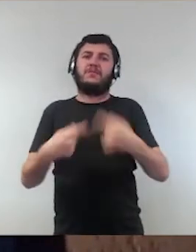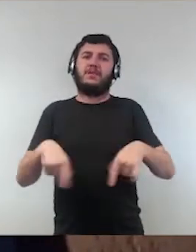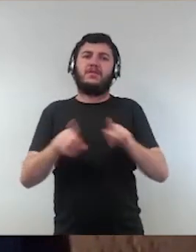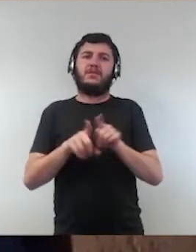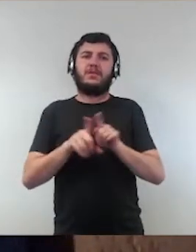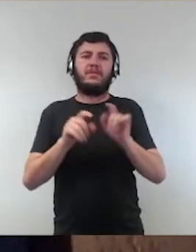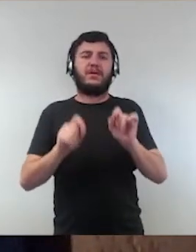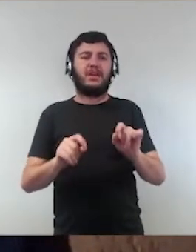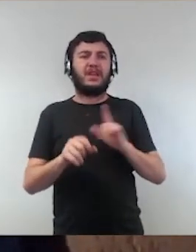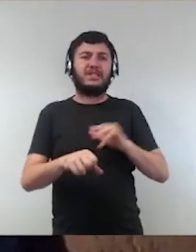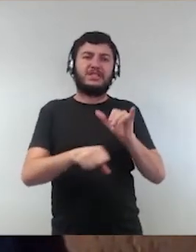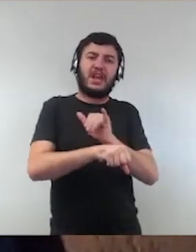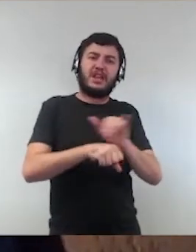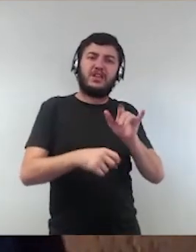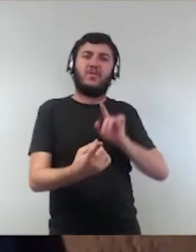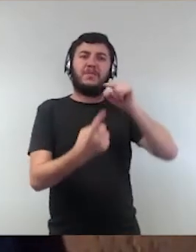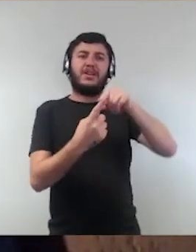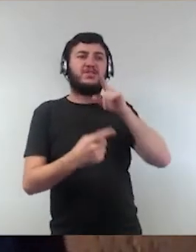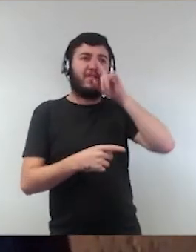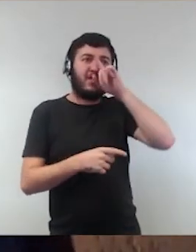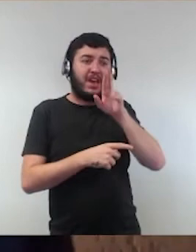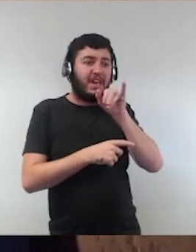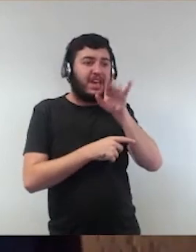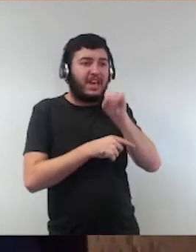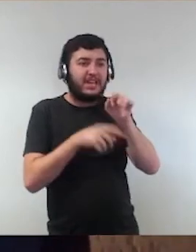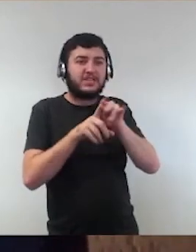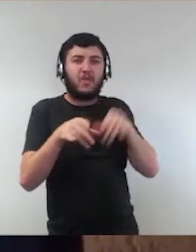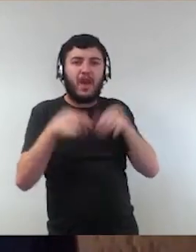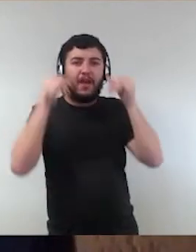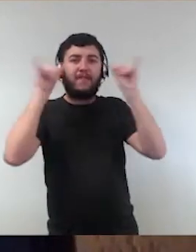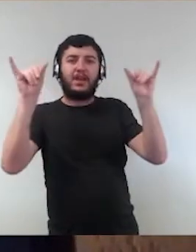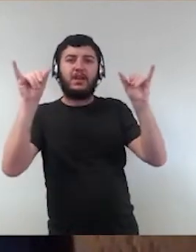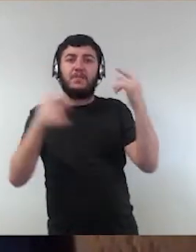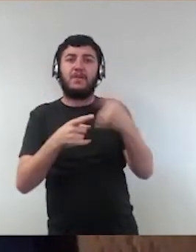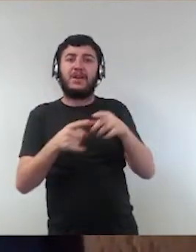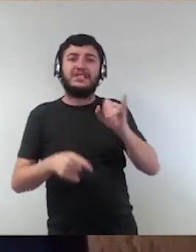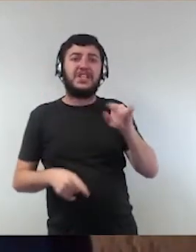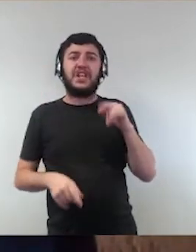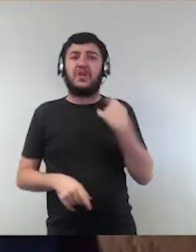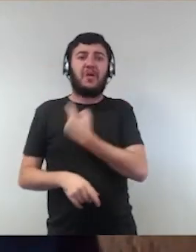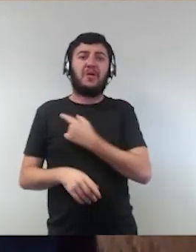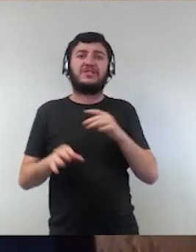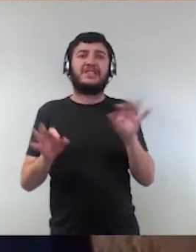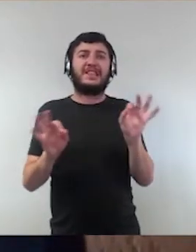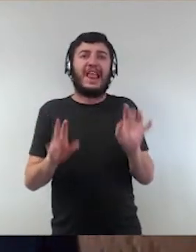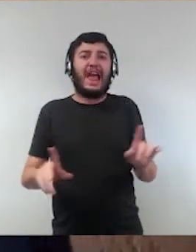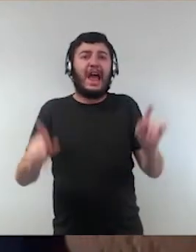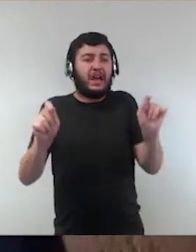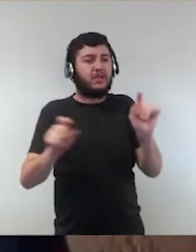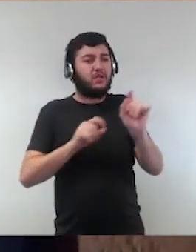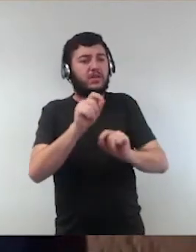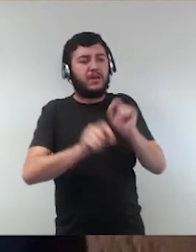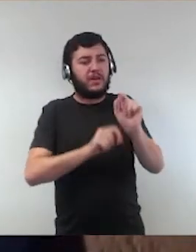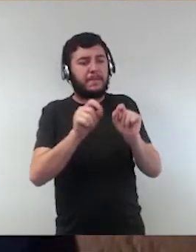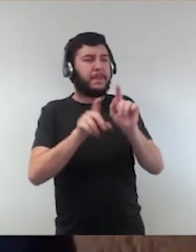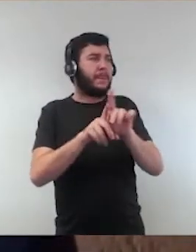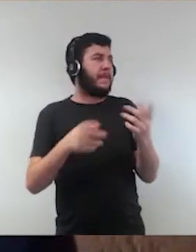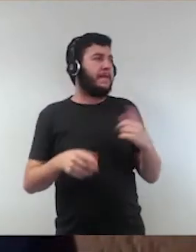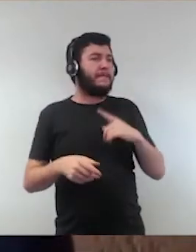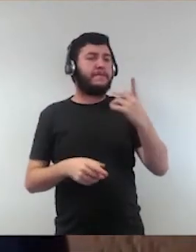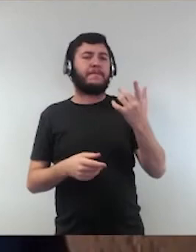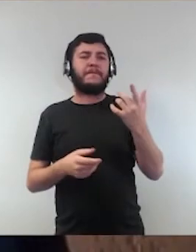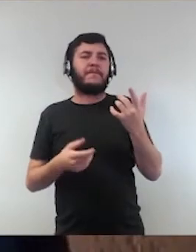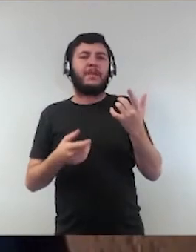atenuá-lo. Senão, algo complicado pode acontecer, minando a confiança do cidadão no Estado e, no